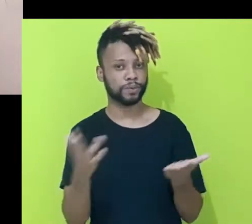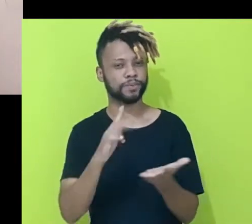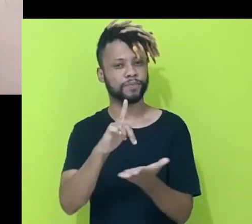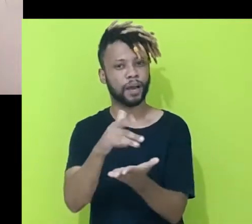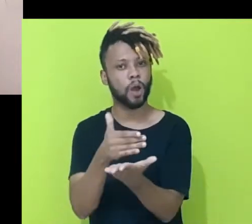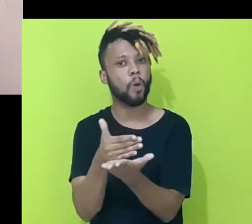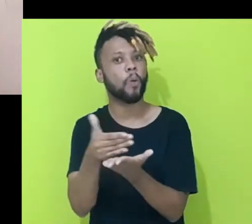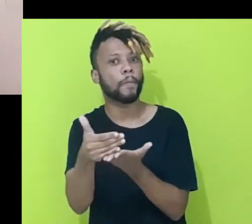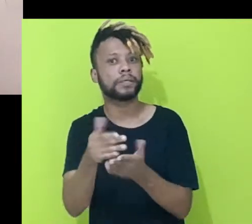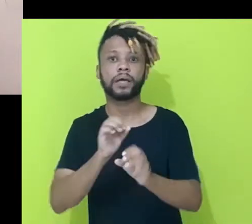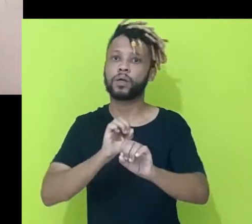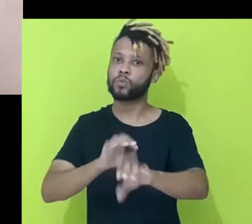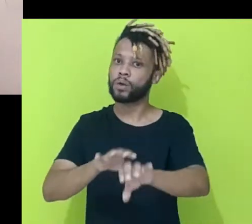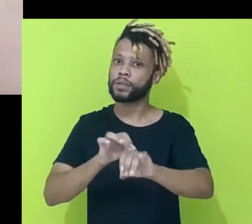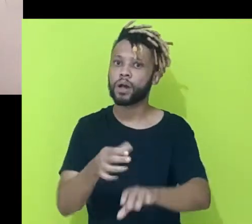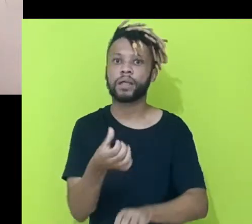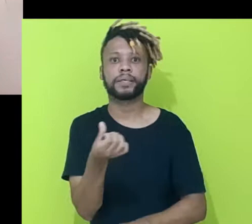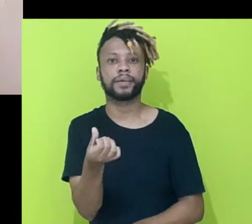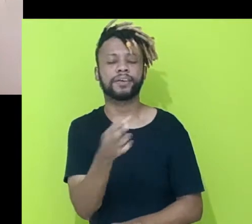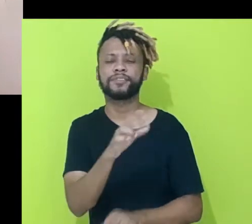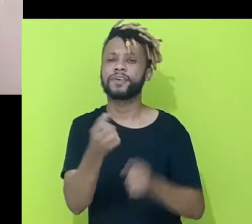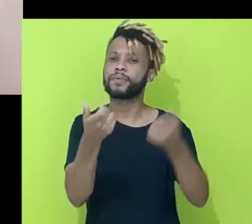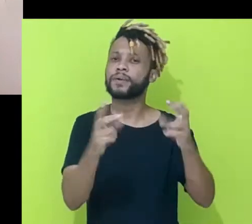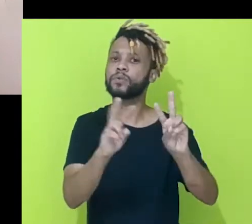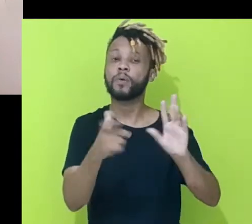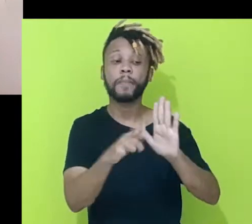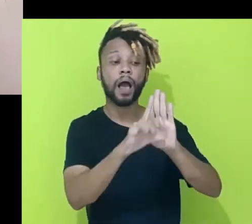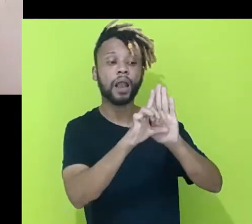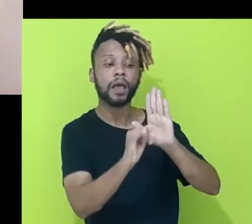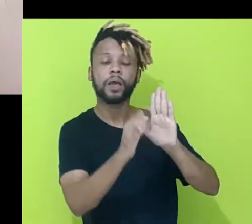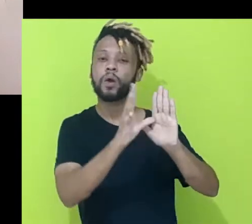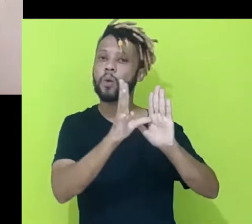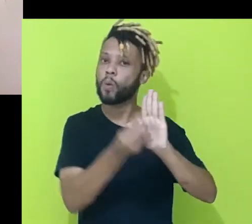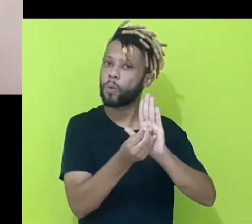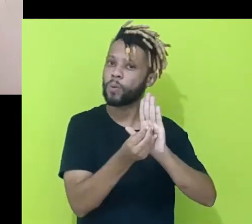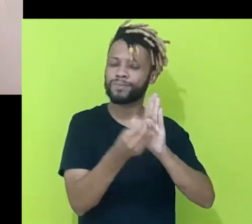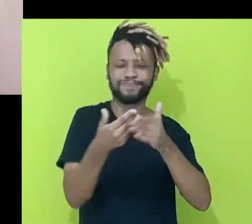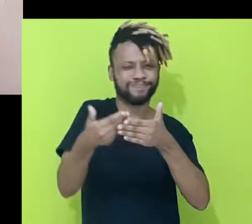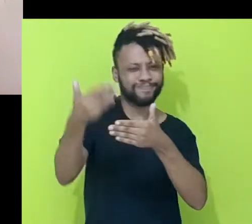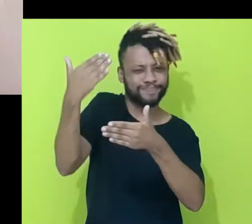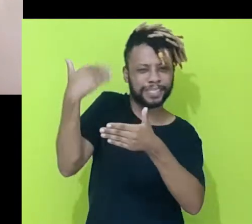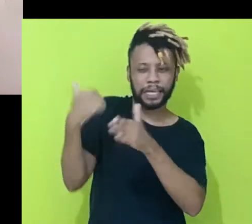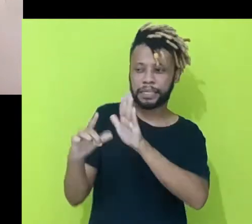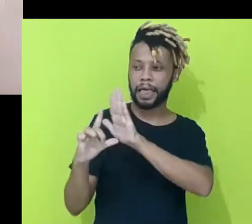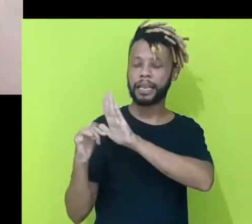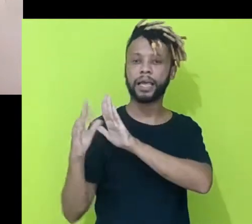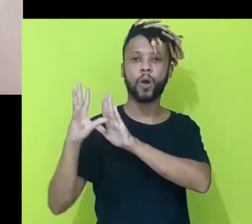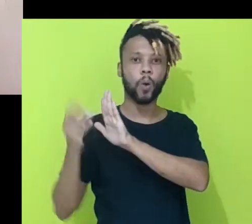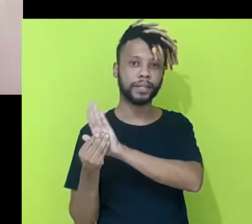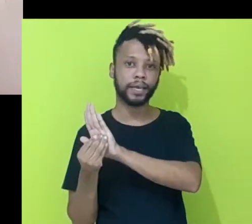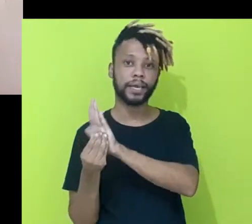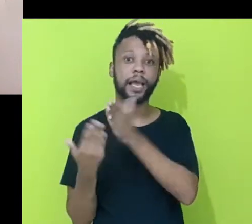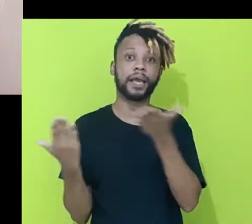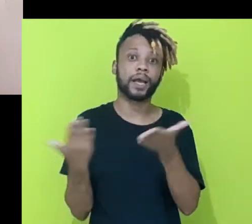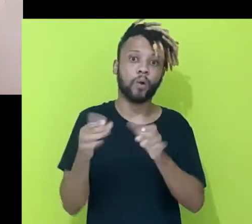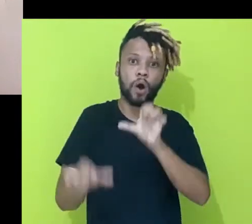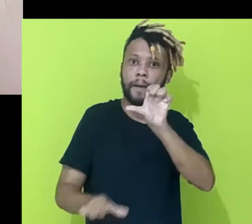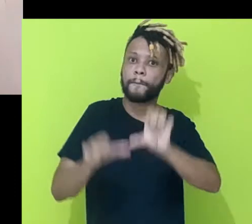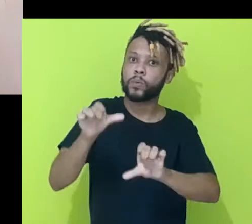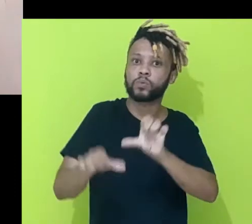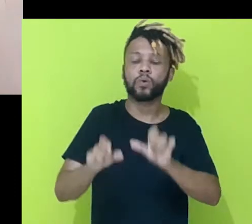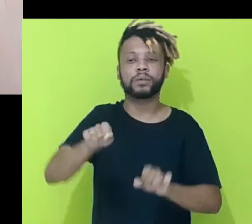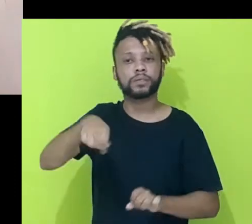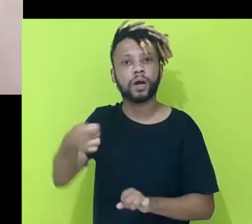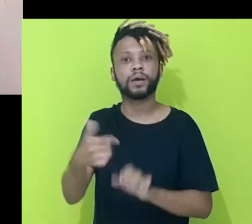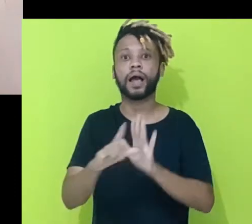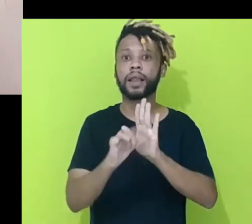Então, pessoal, vamos começar nossa aula 6, onde nós vamos falar da Lei Rouanet, a antiga Lei Rouanet, que